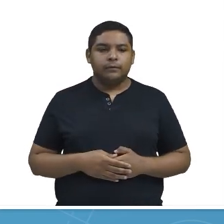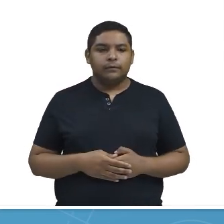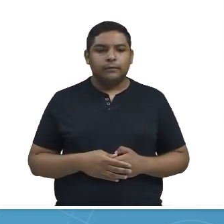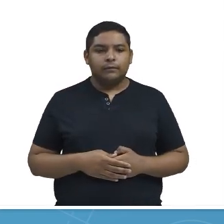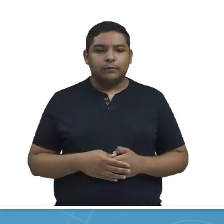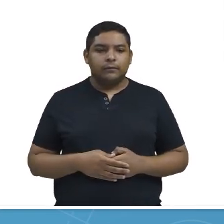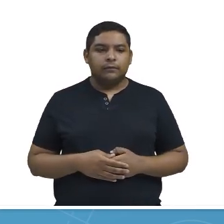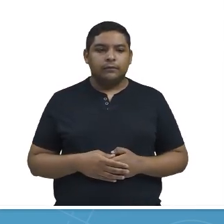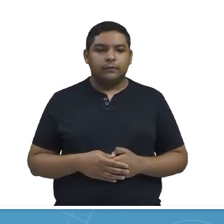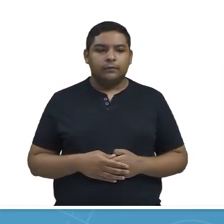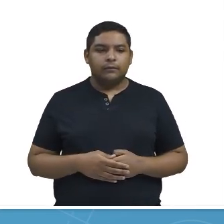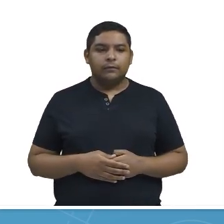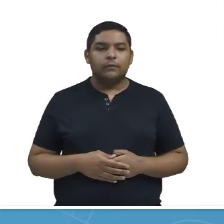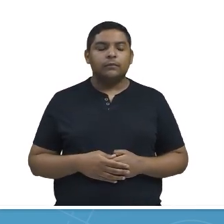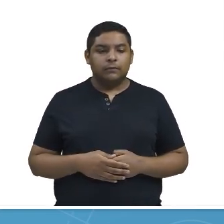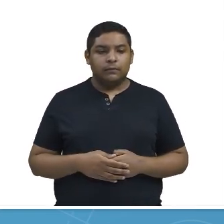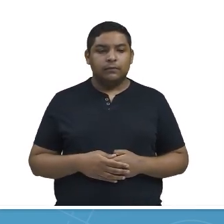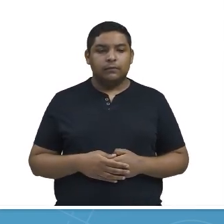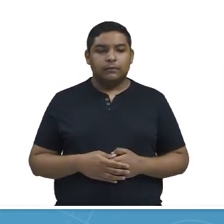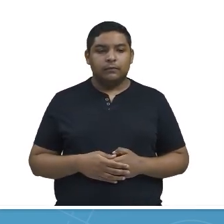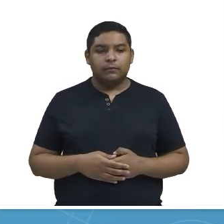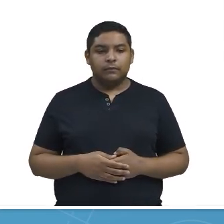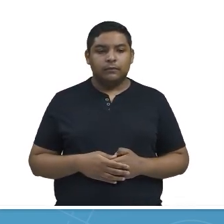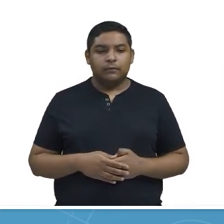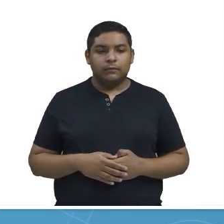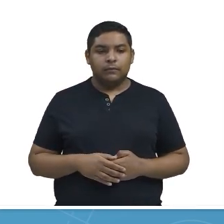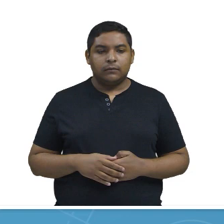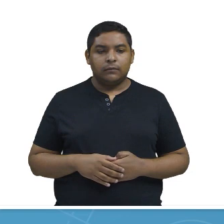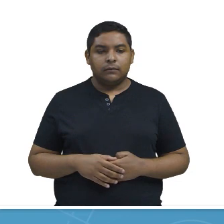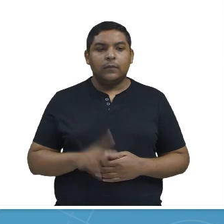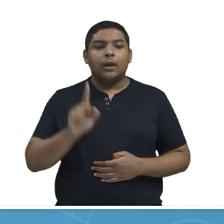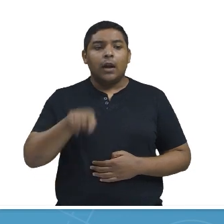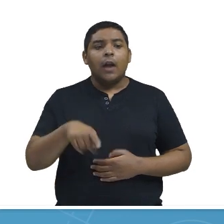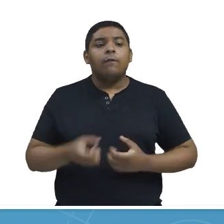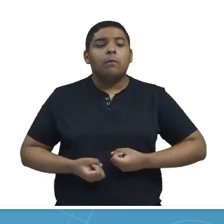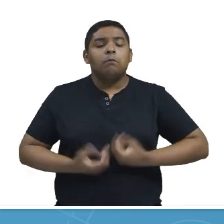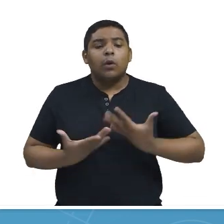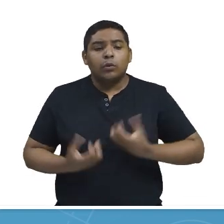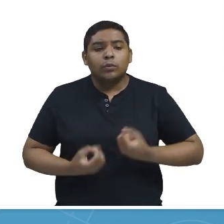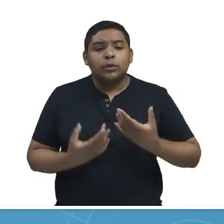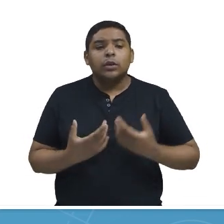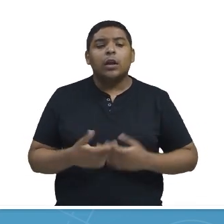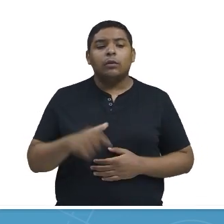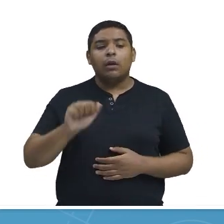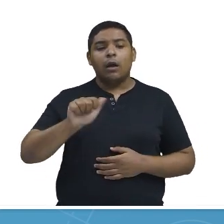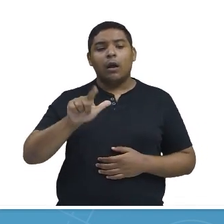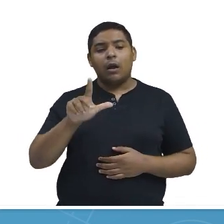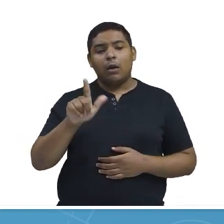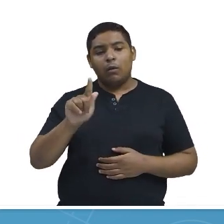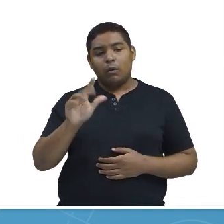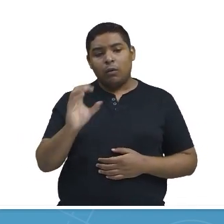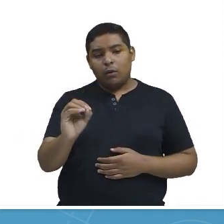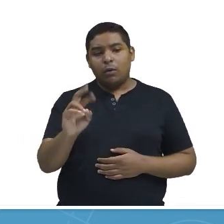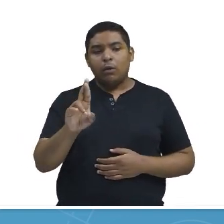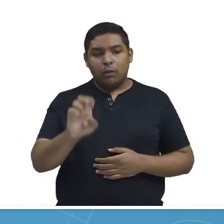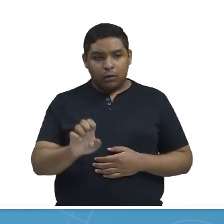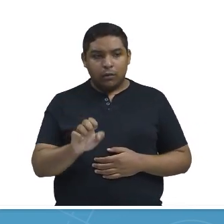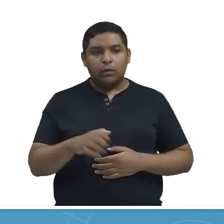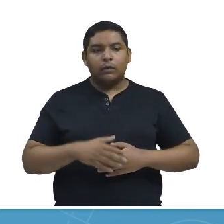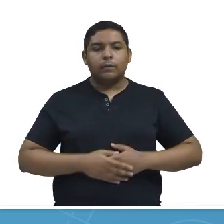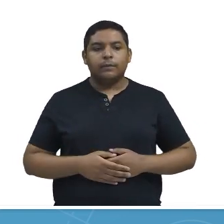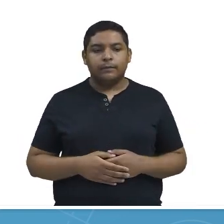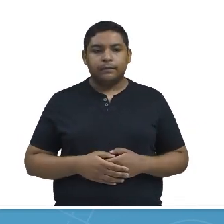Al Gore. It was produced by Al Gore. Ele foi produzido pelo Al Gore. Olha aí o whose de novo.